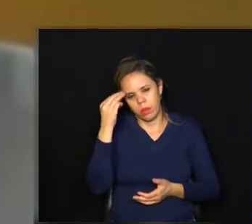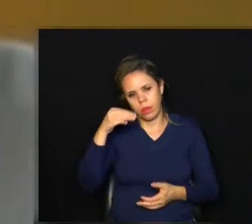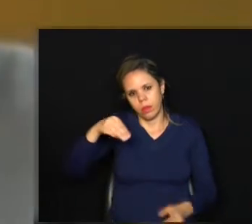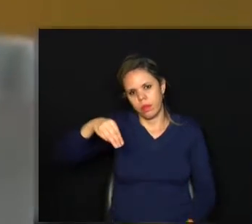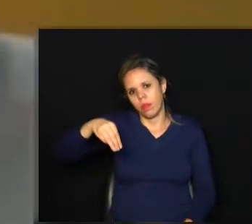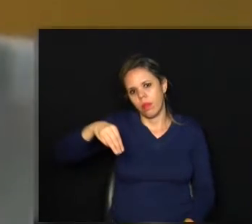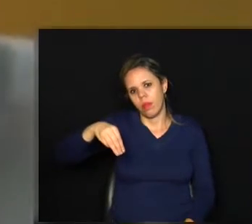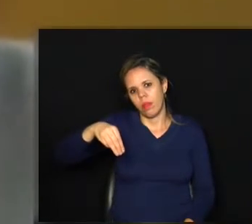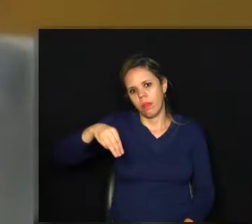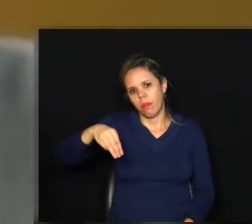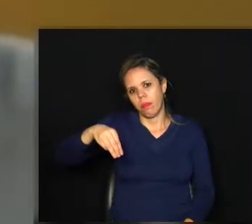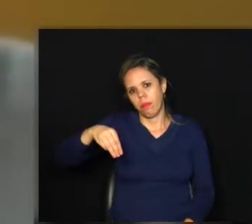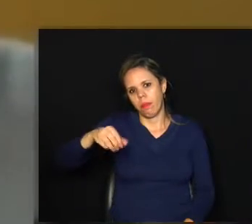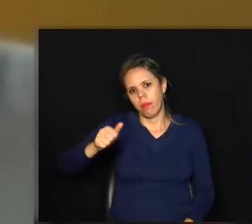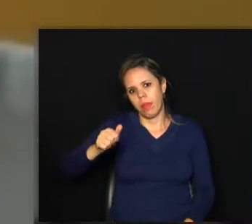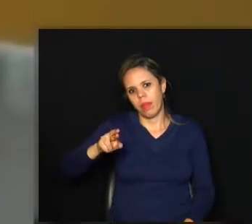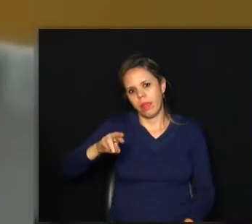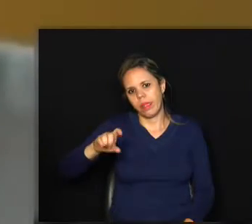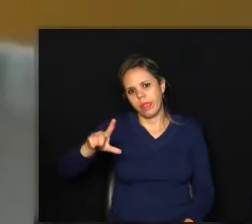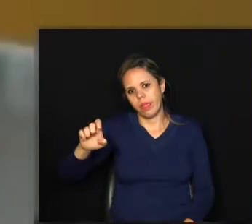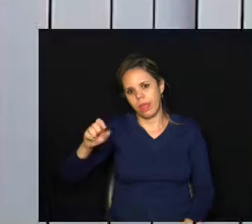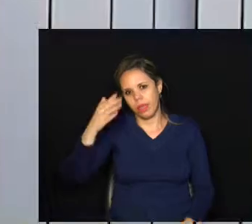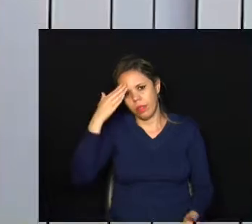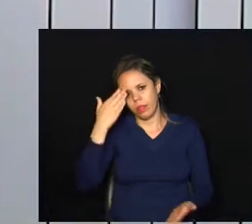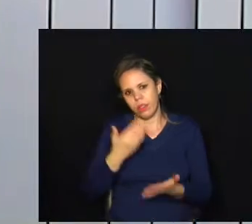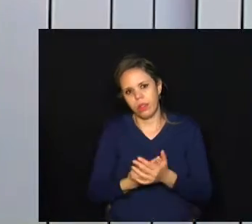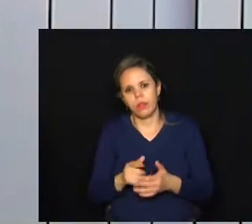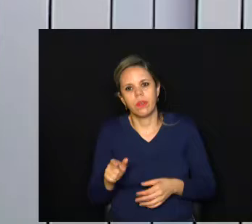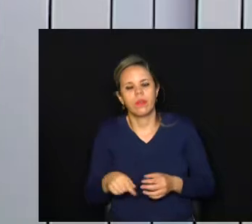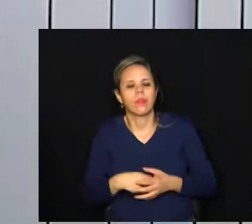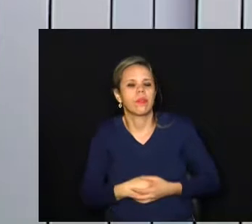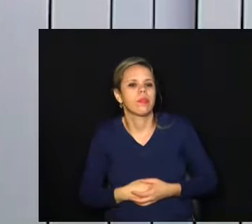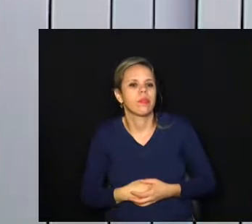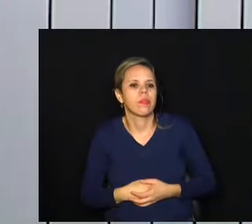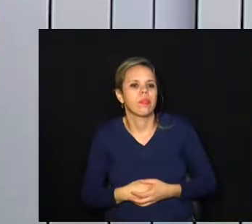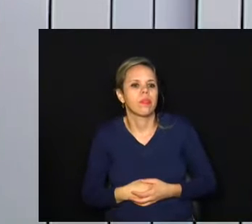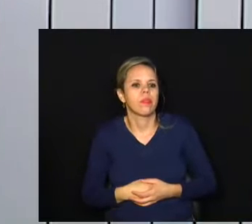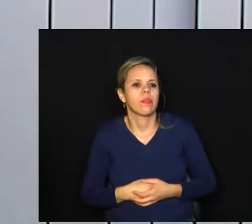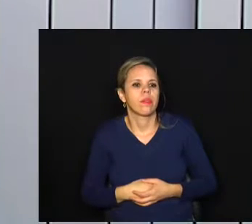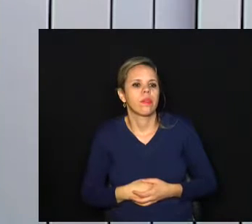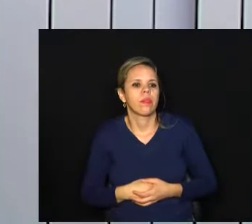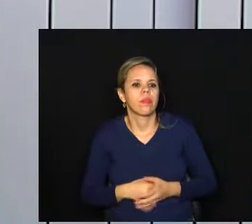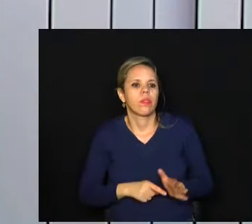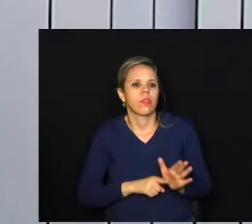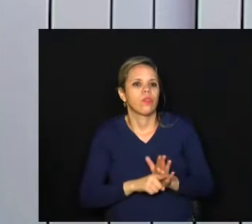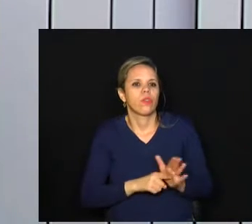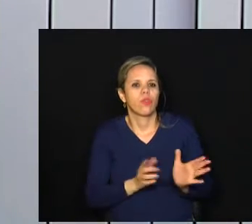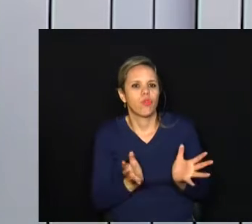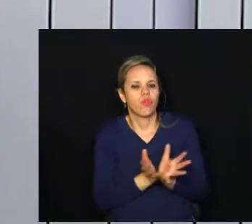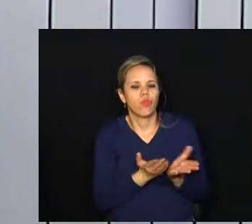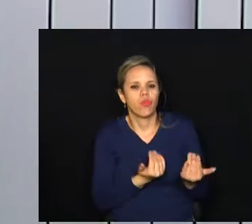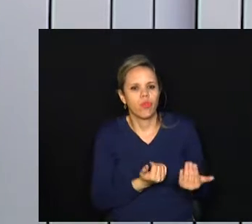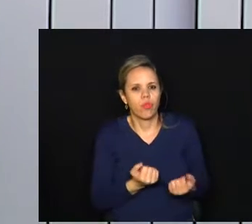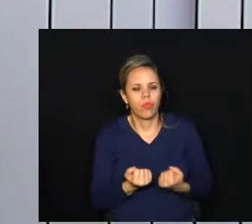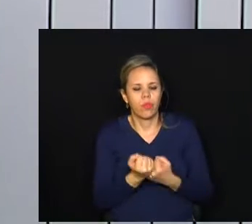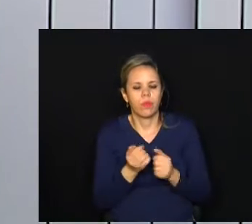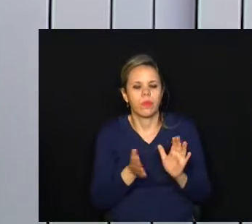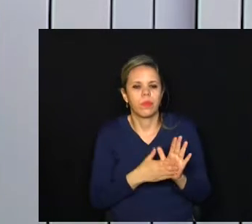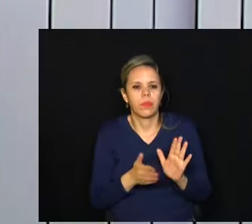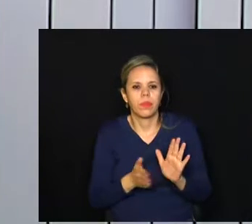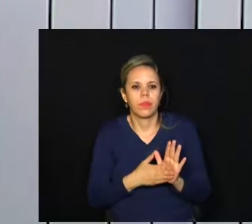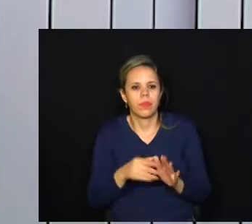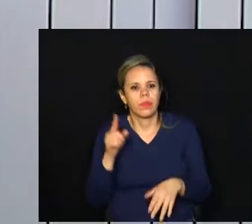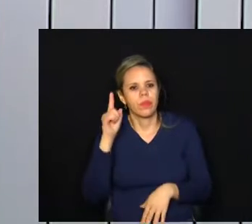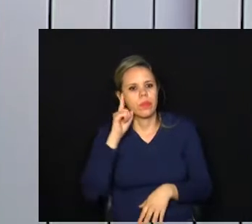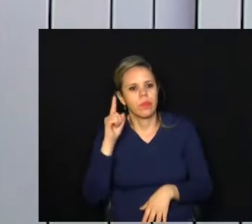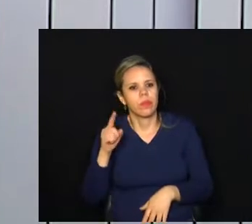fazia acreditando, a gente faz acreditando nela. O Levante Popular da Juventude deu apoio a esta proposta para o Dia